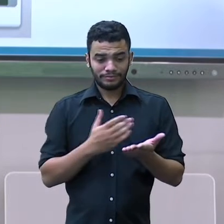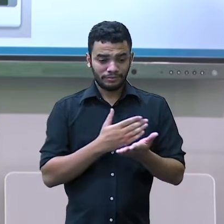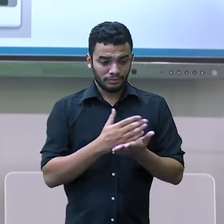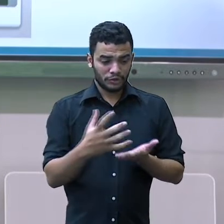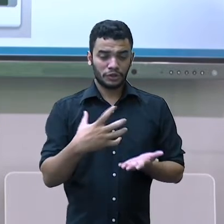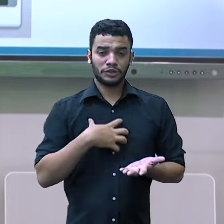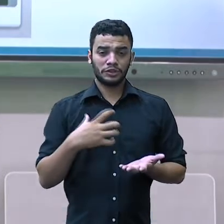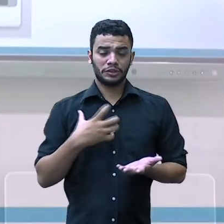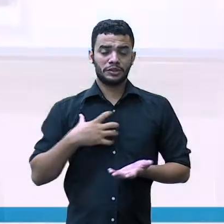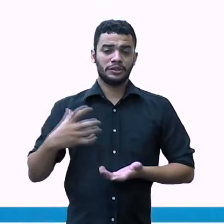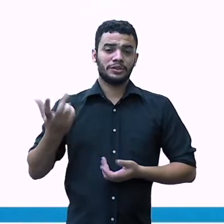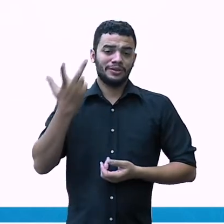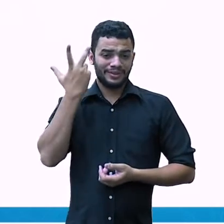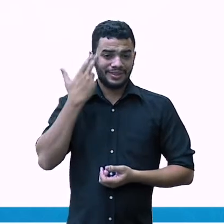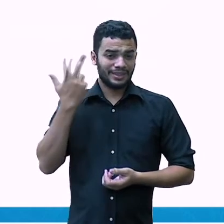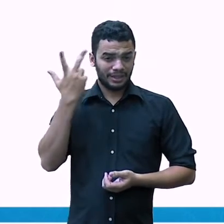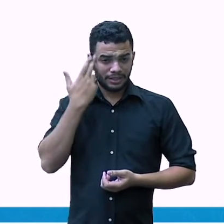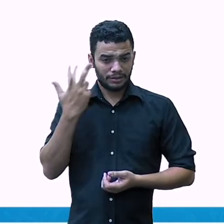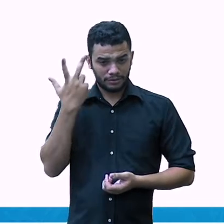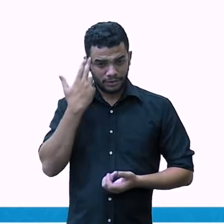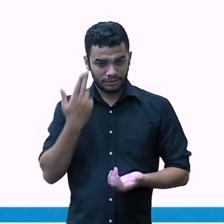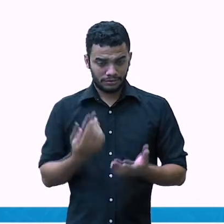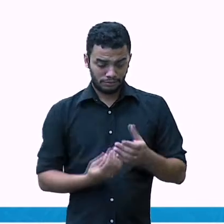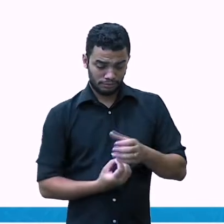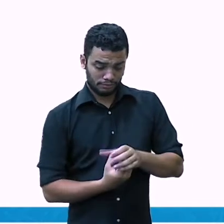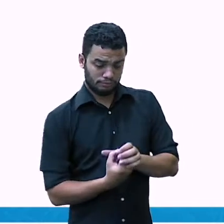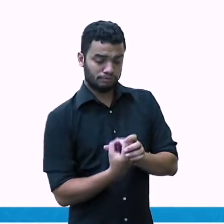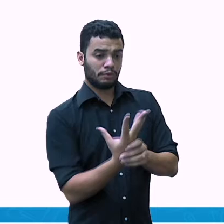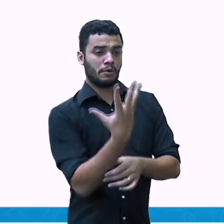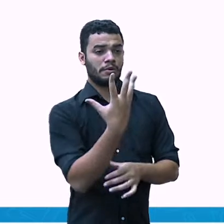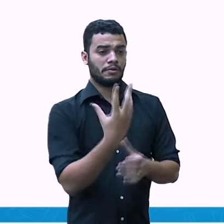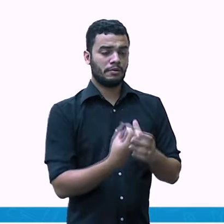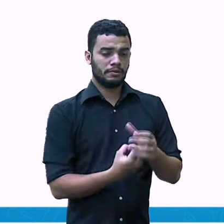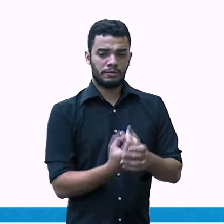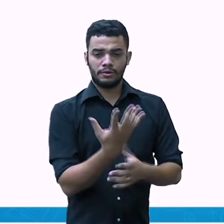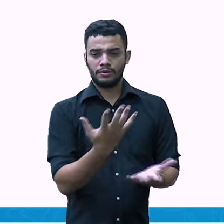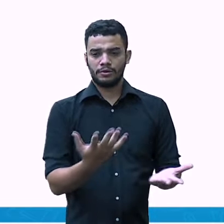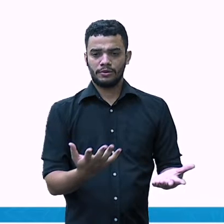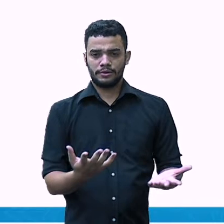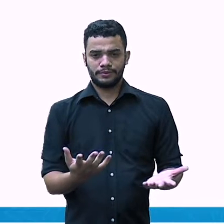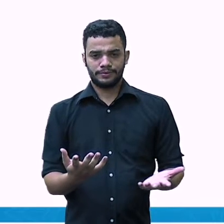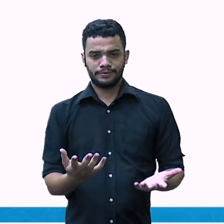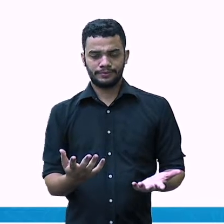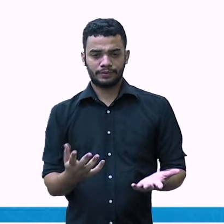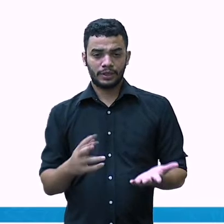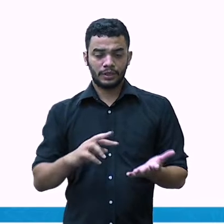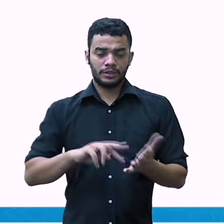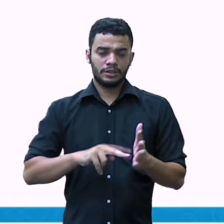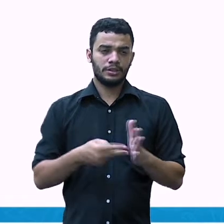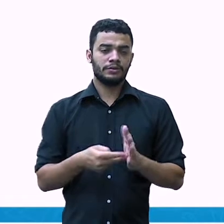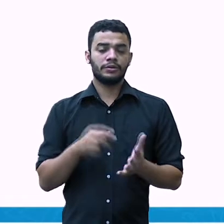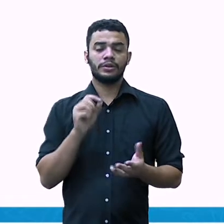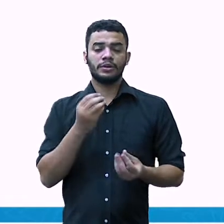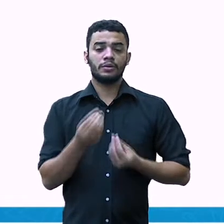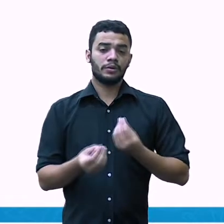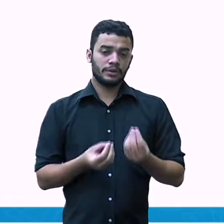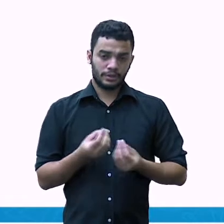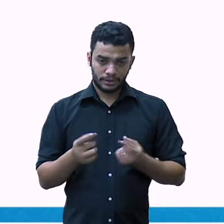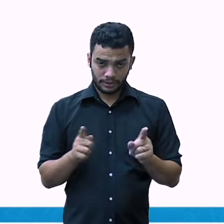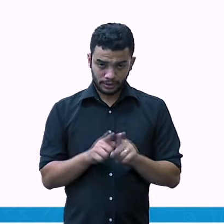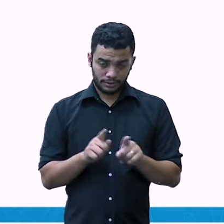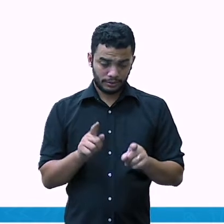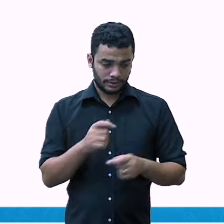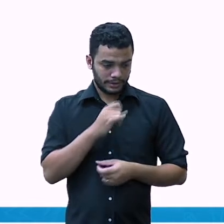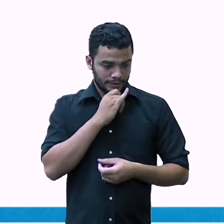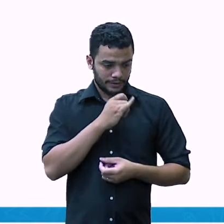O que são então as espontâneas? Elas crescem a partir de um núcleo inicial de forma